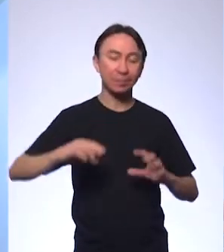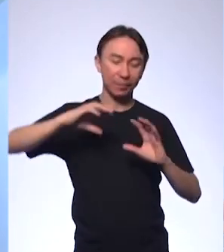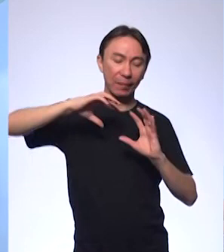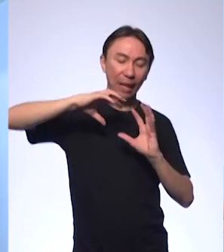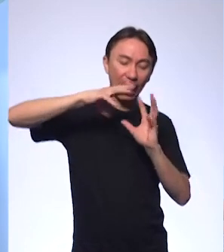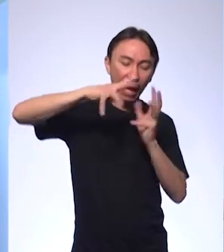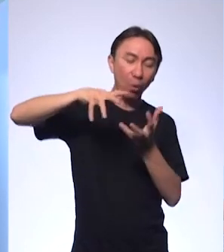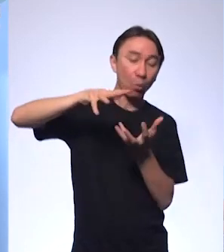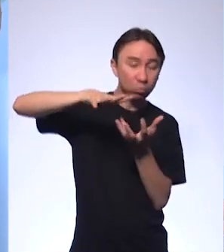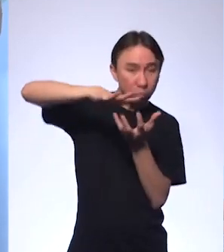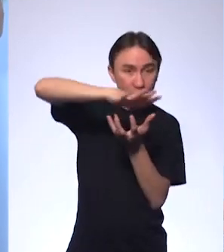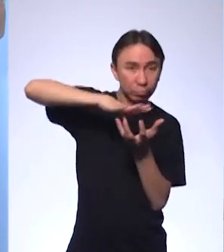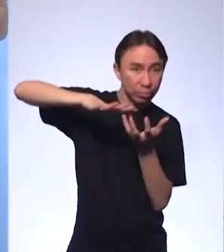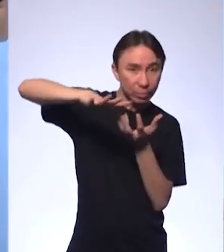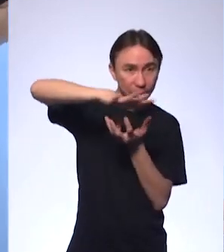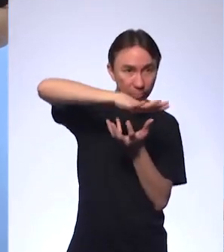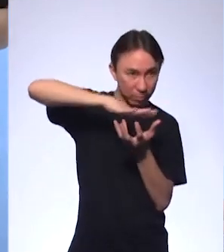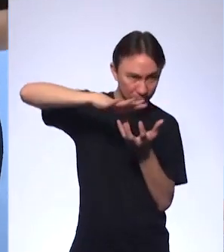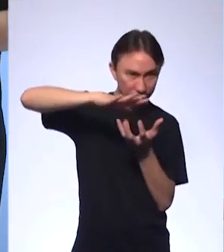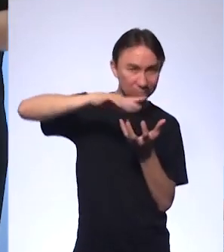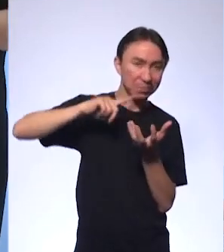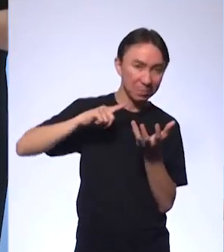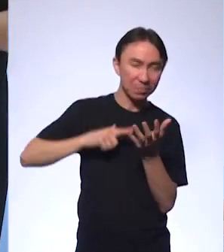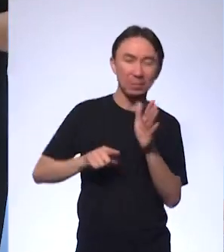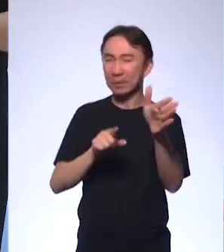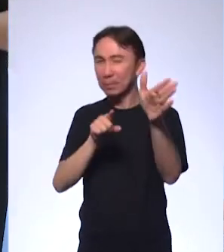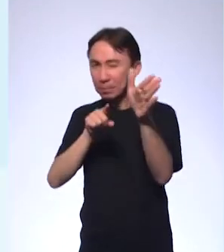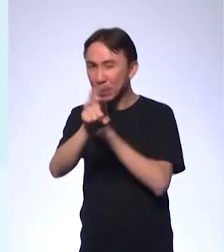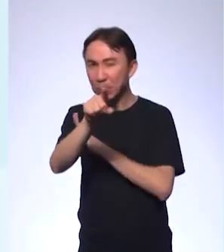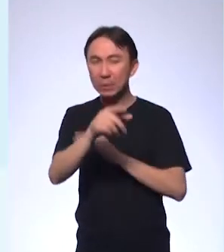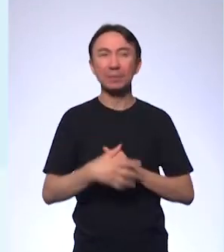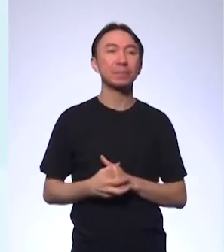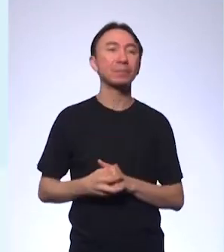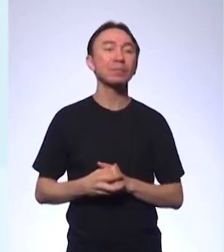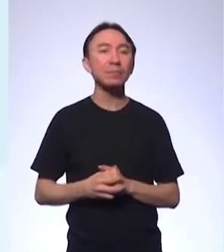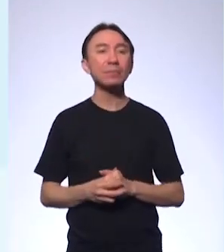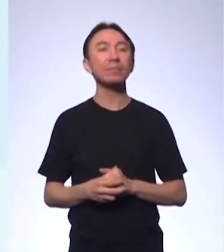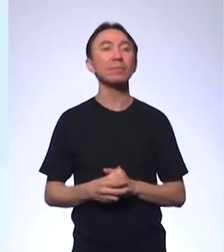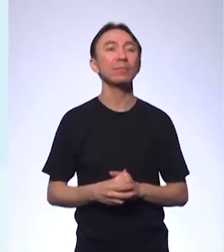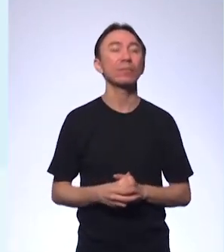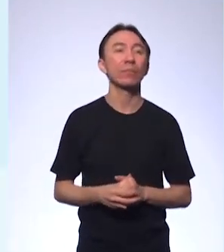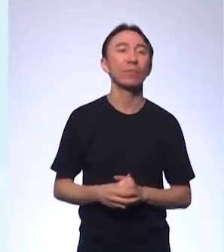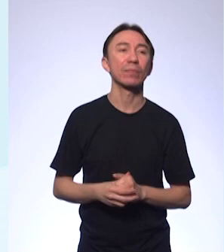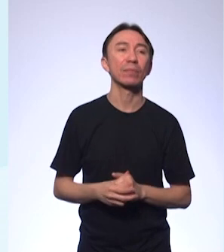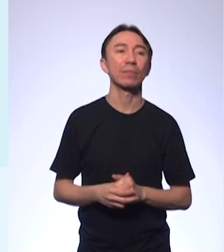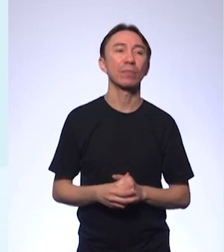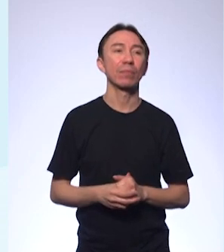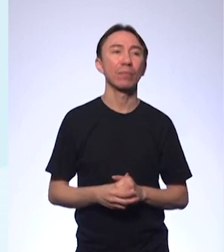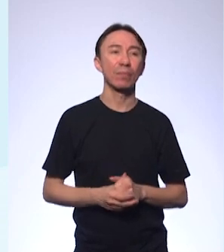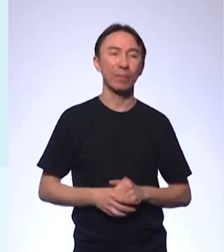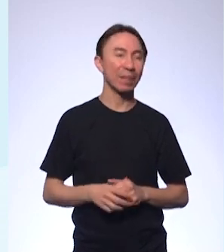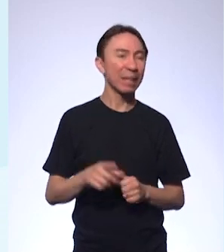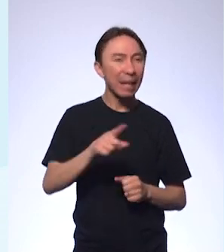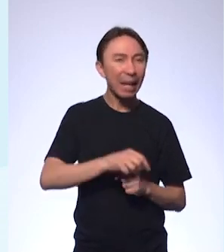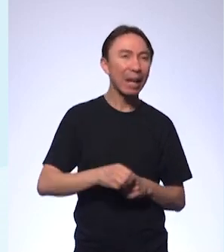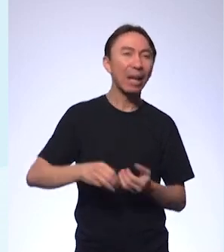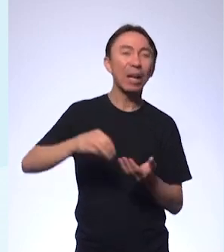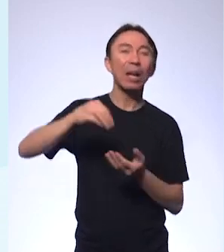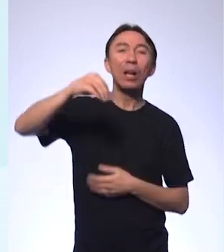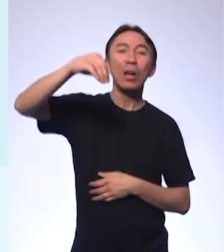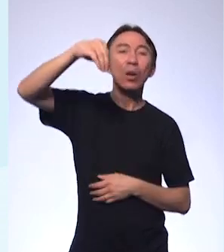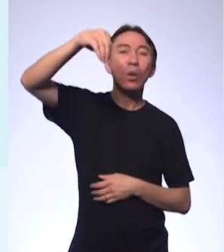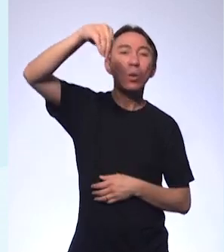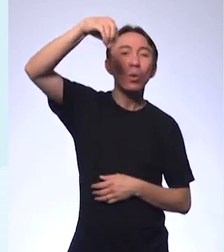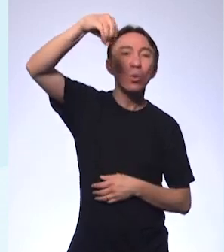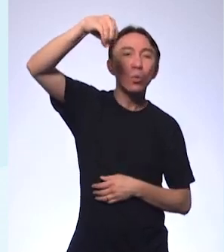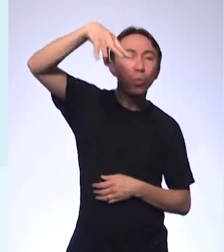comentei, vai uma perguntinha aí para vocês, eu quero saber, né, para vocês, a luminosidade é um